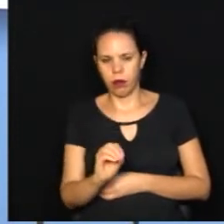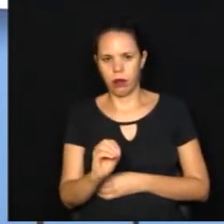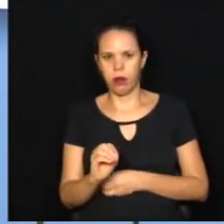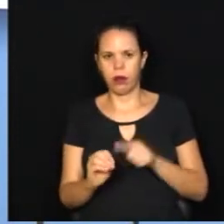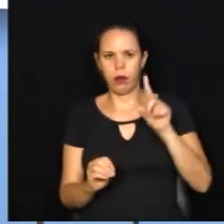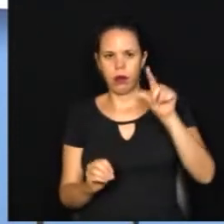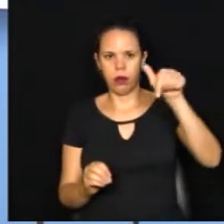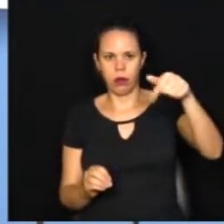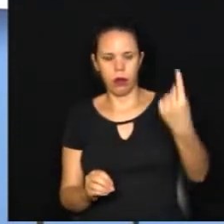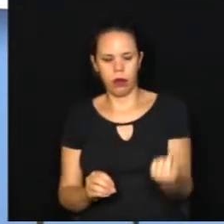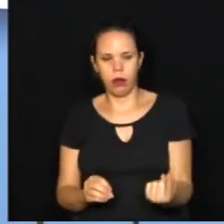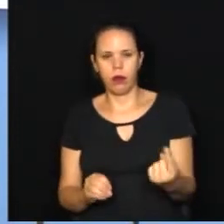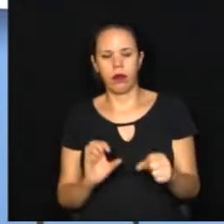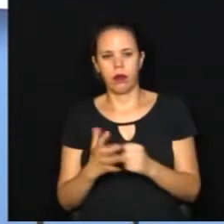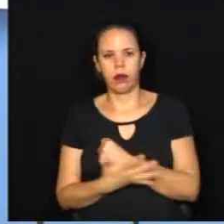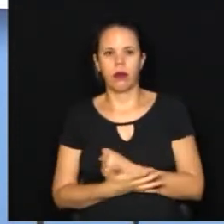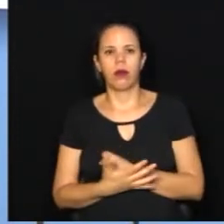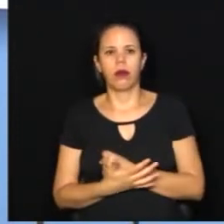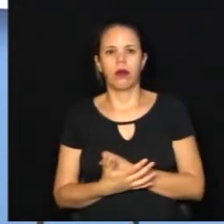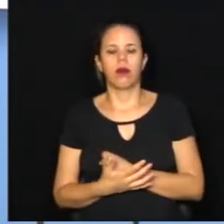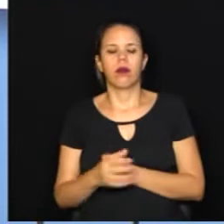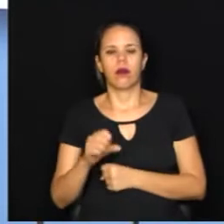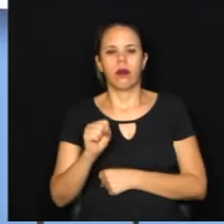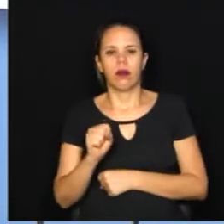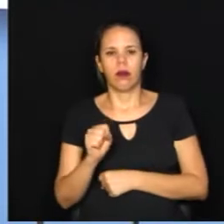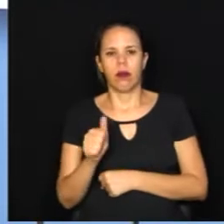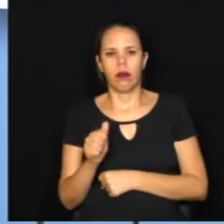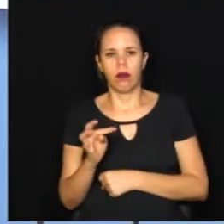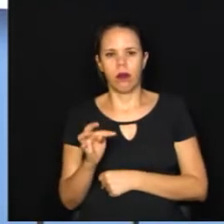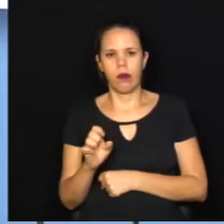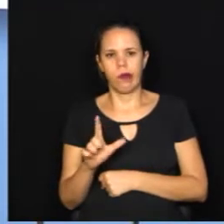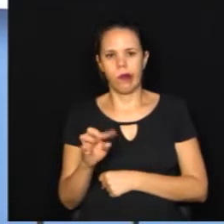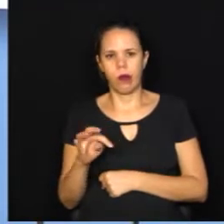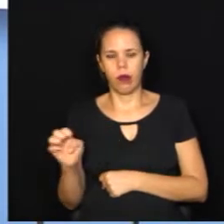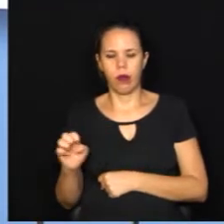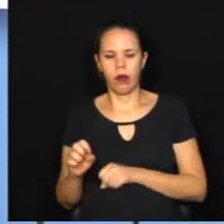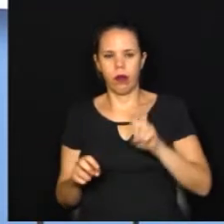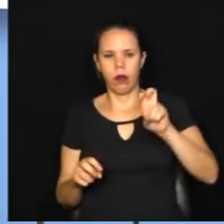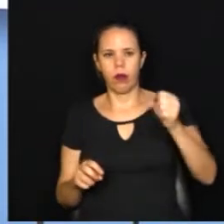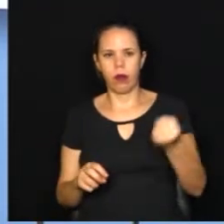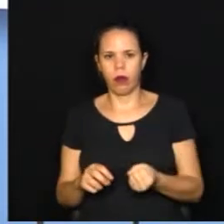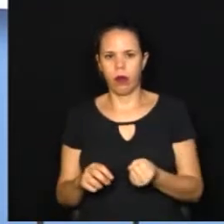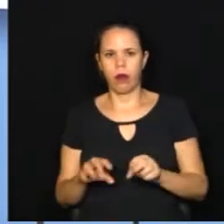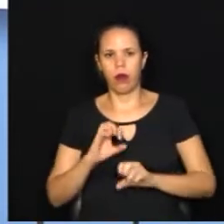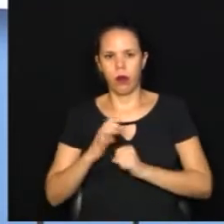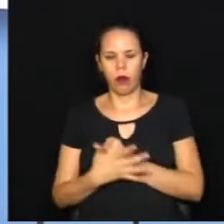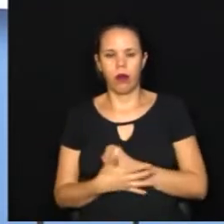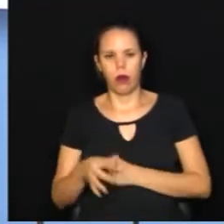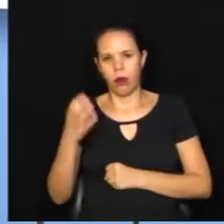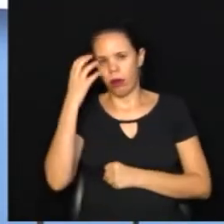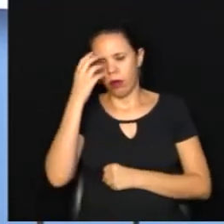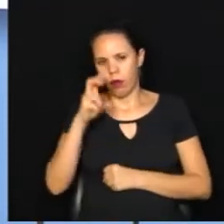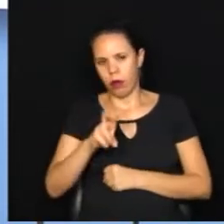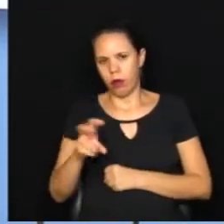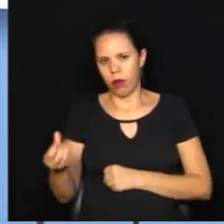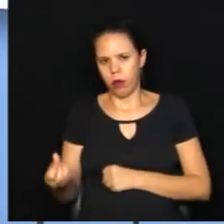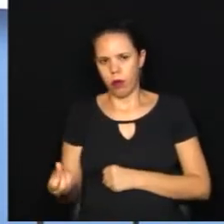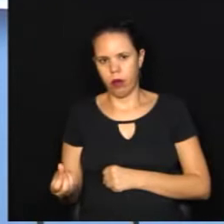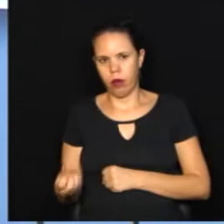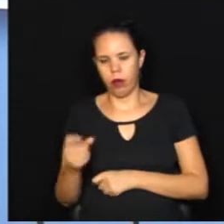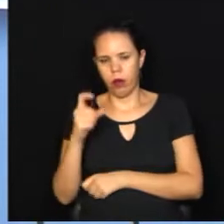da fiscalização, foram orientar, verificar aí as medidas restritivas, fazer desinfecção de pontos